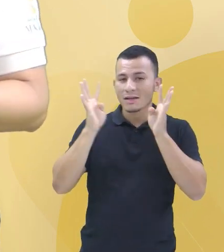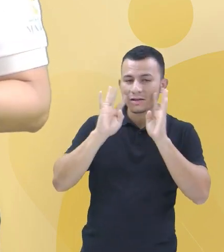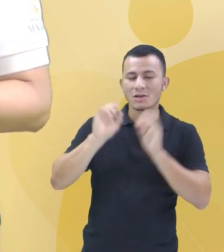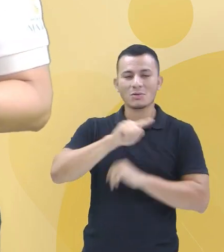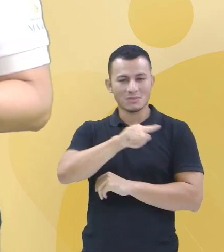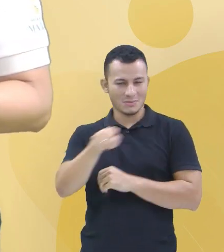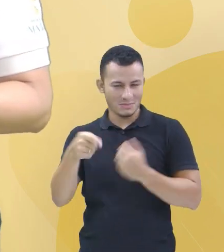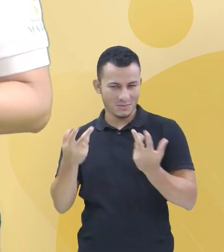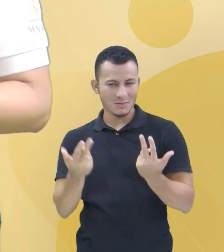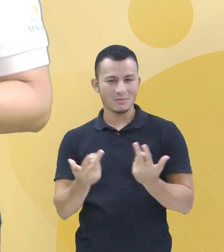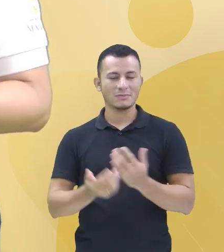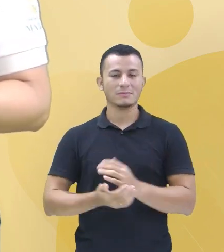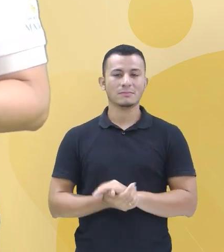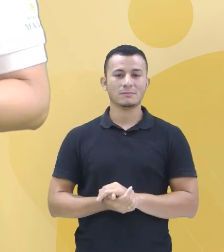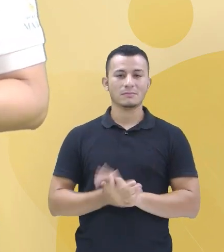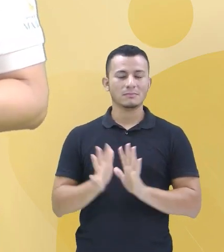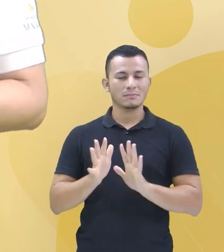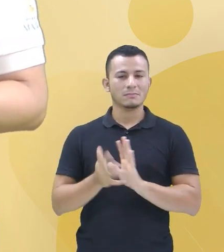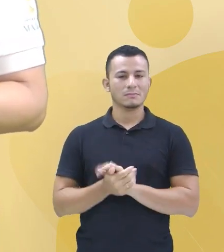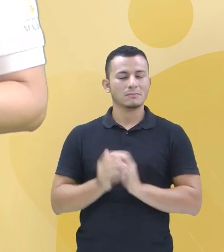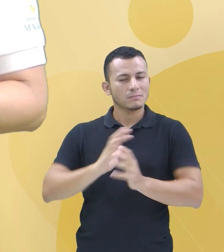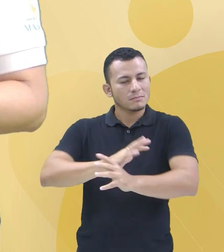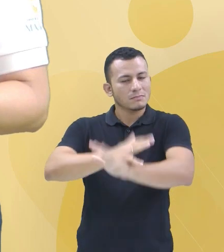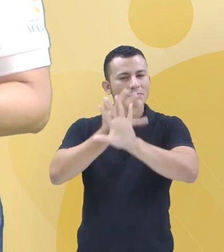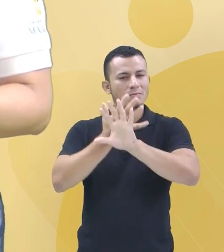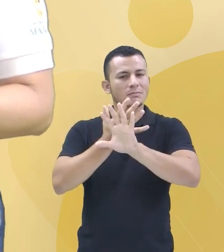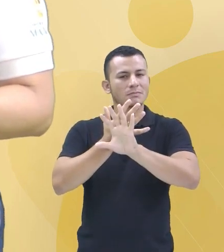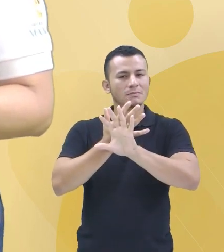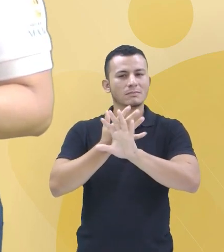Vamos ver? Vamos lá, tá chamando.